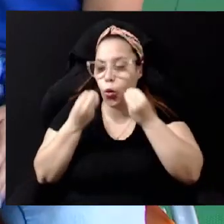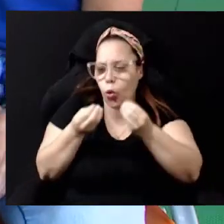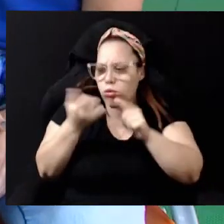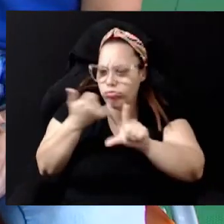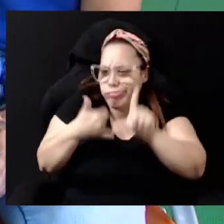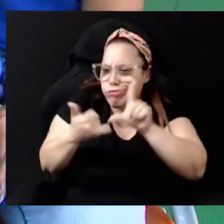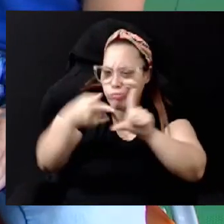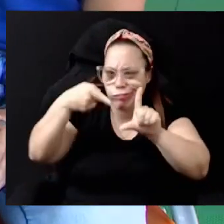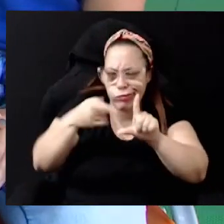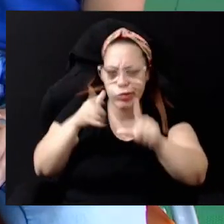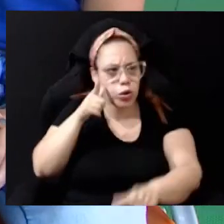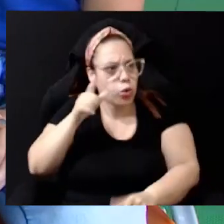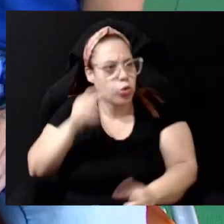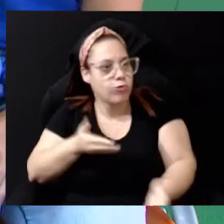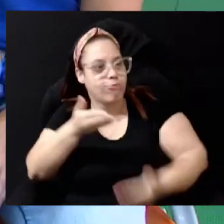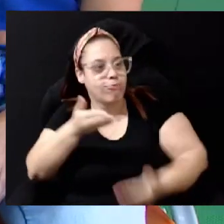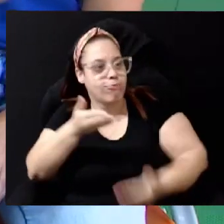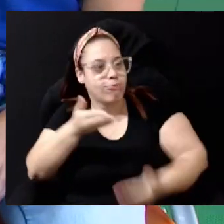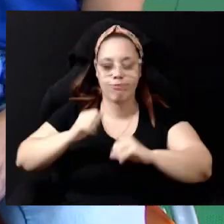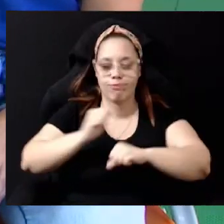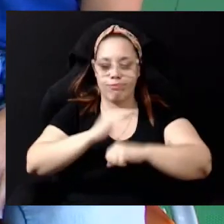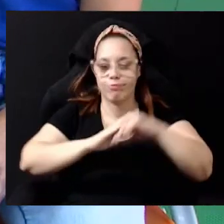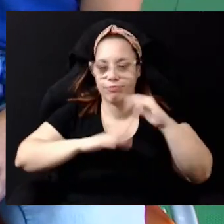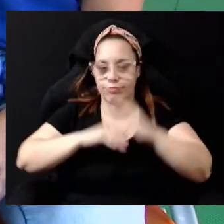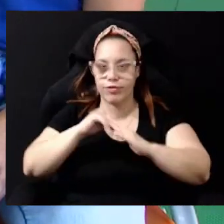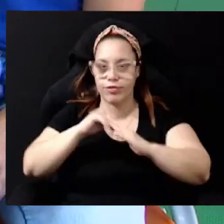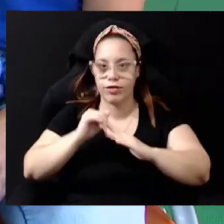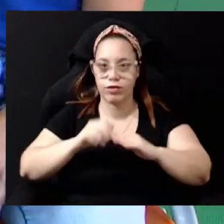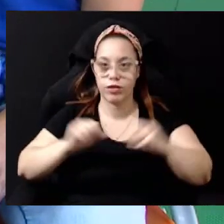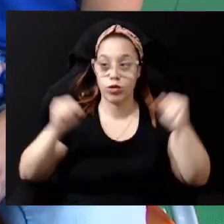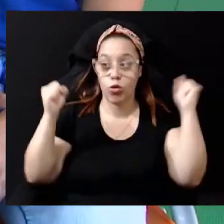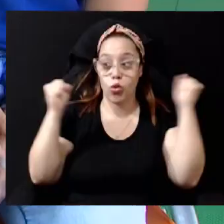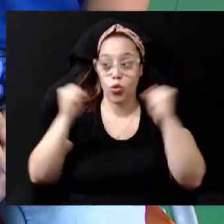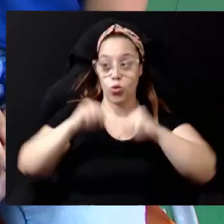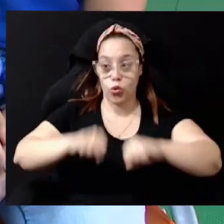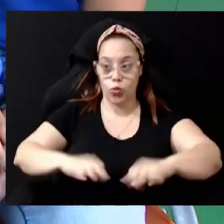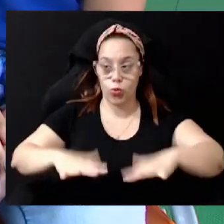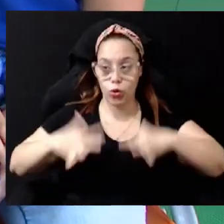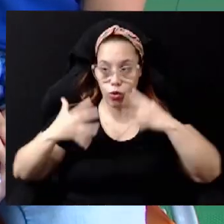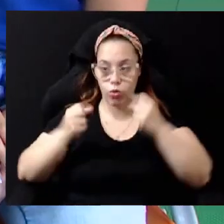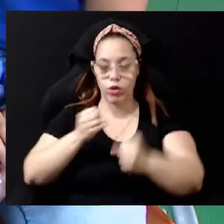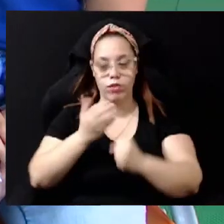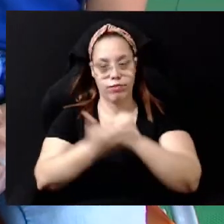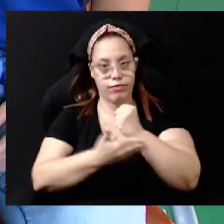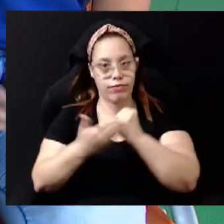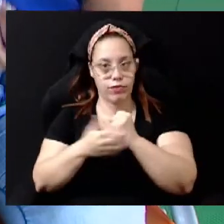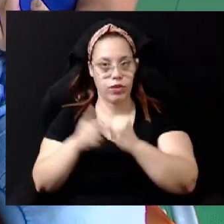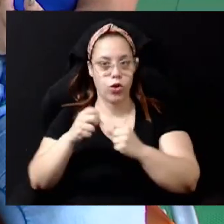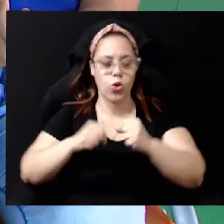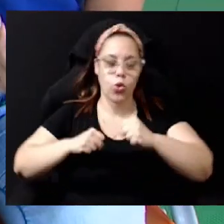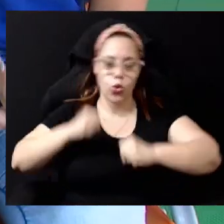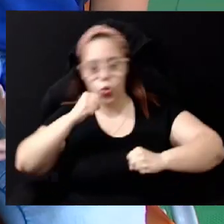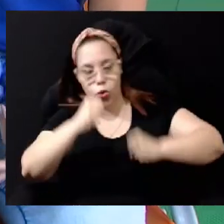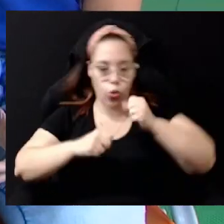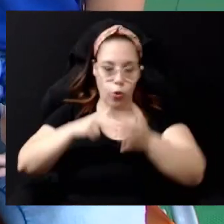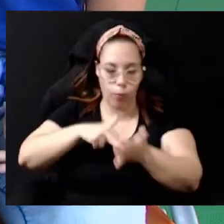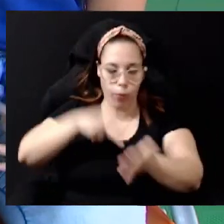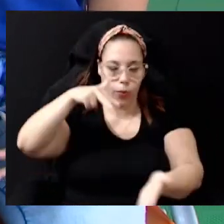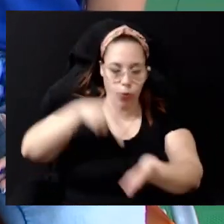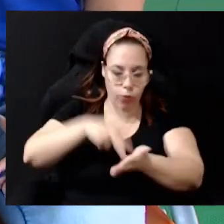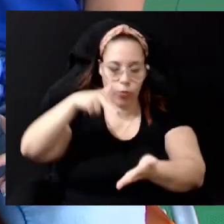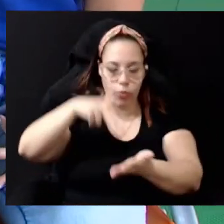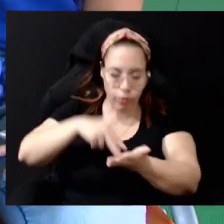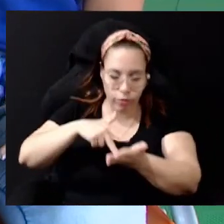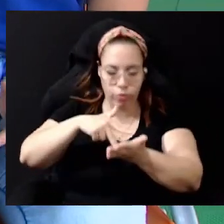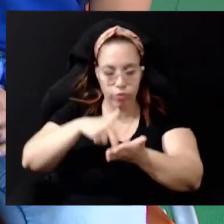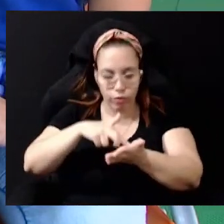forma lúdica nós vamos conseguir abordar todas as habilidades motoras básicas da criança, que nada mais é do que o correr, o